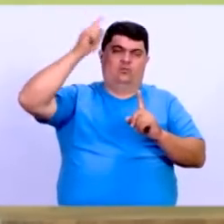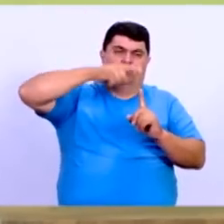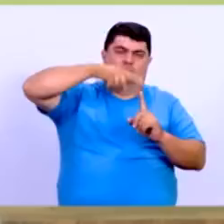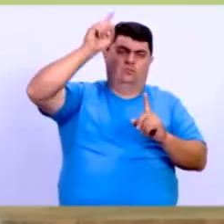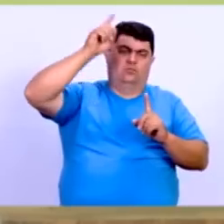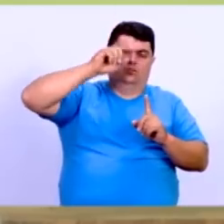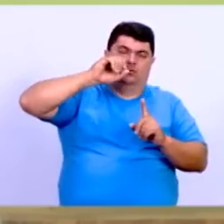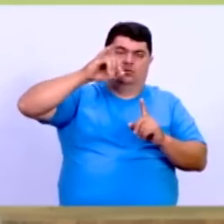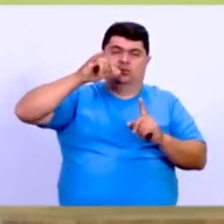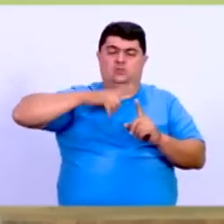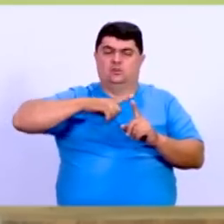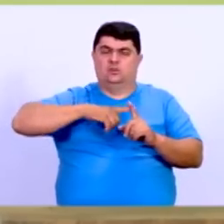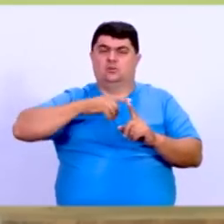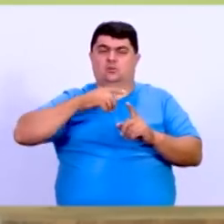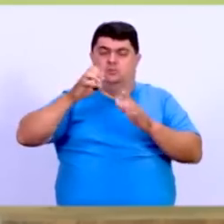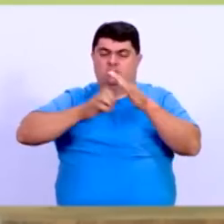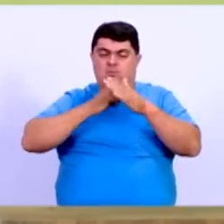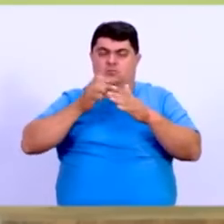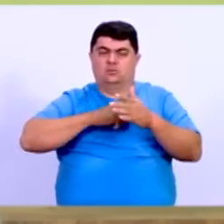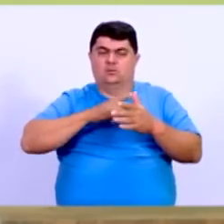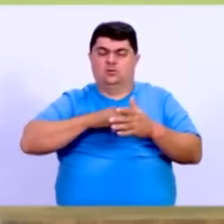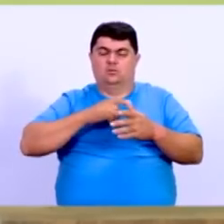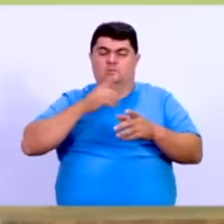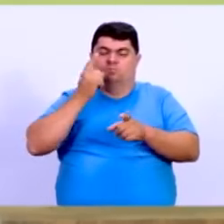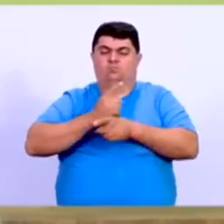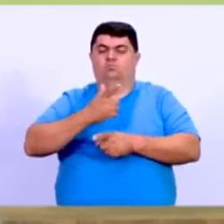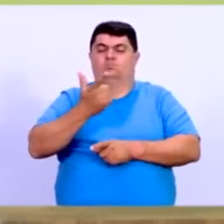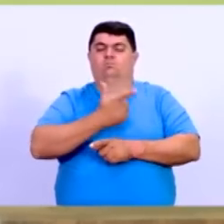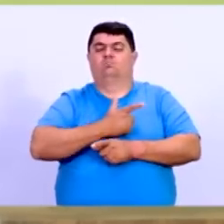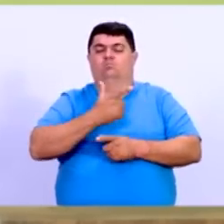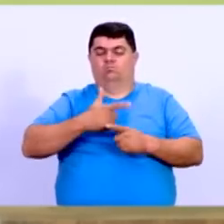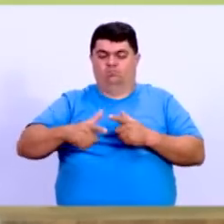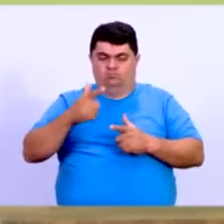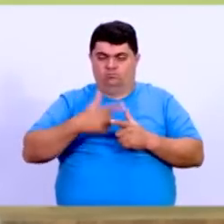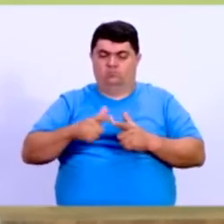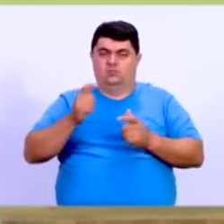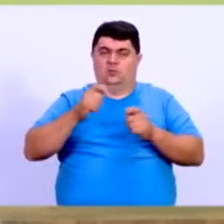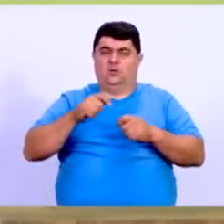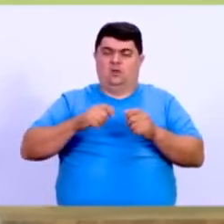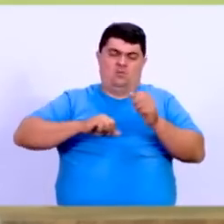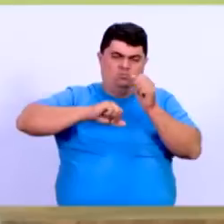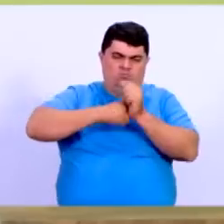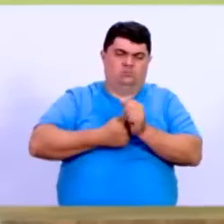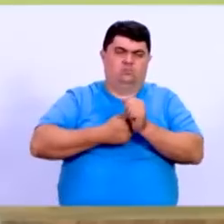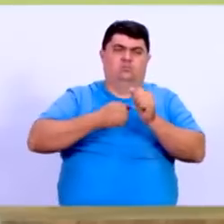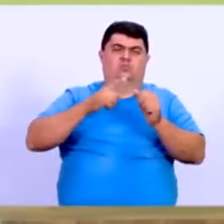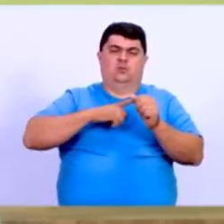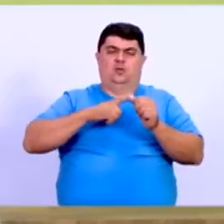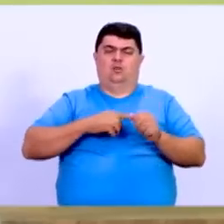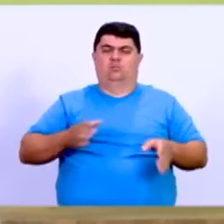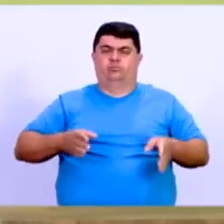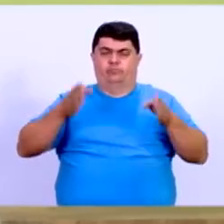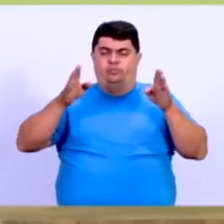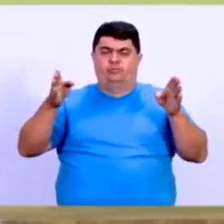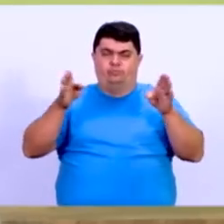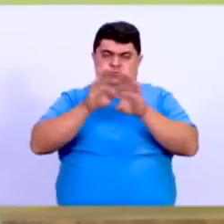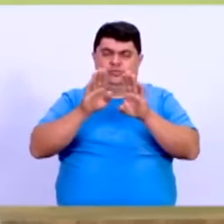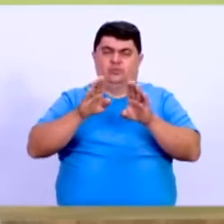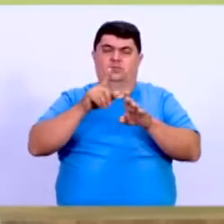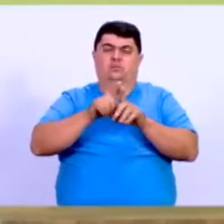se a central detecta que houve algum problema com aquele veículo, ela consegue intervir, travar o carro, parar o carro ao mesmo tempo.